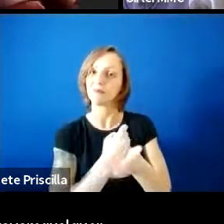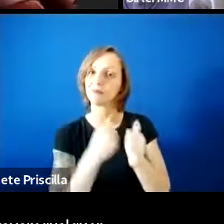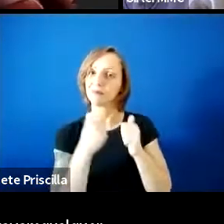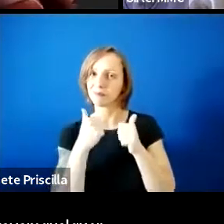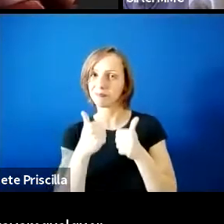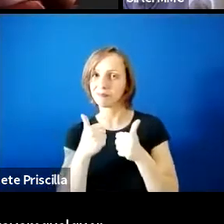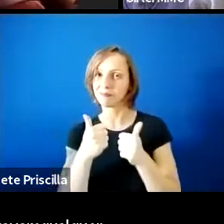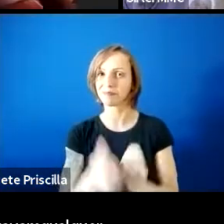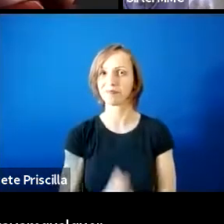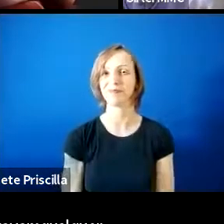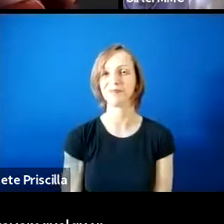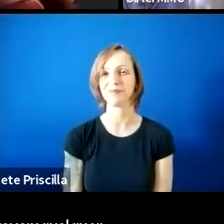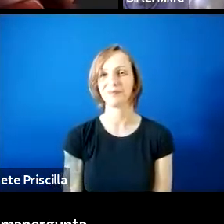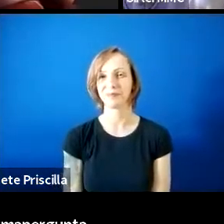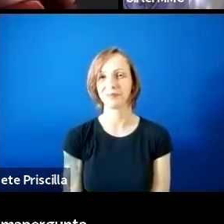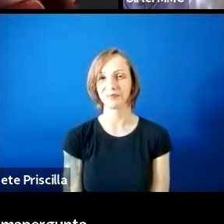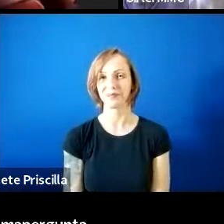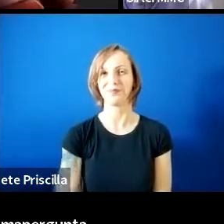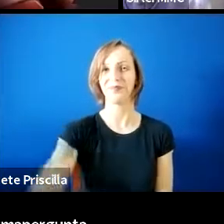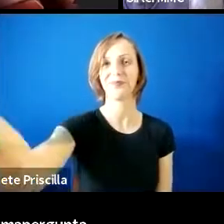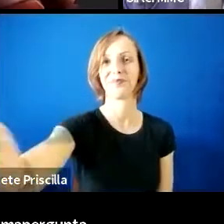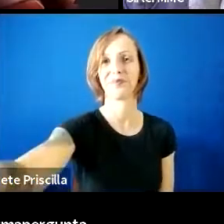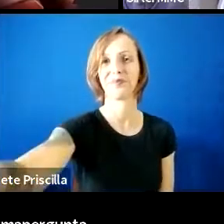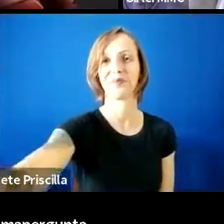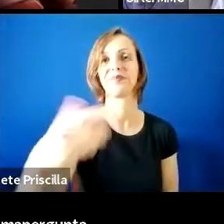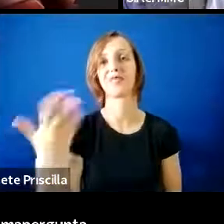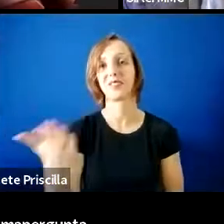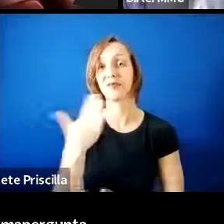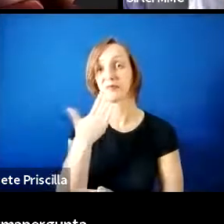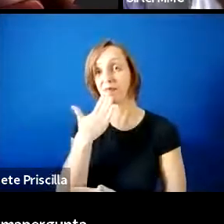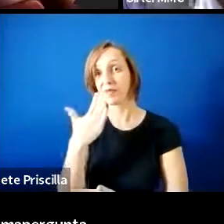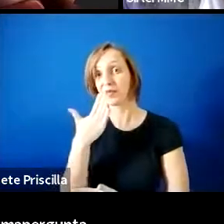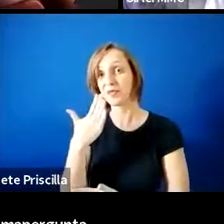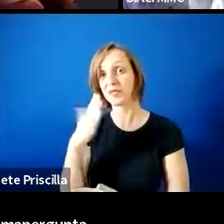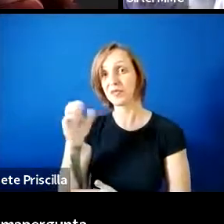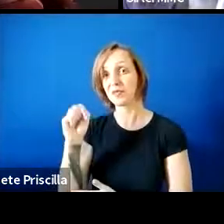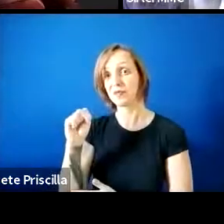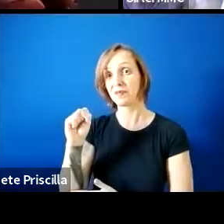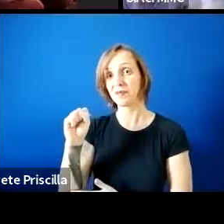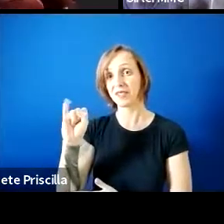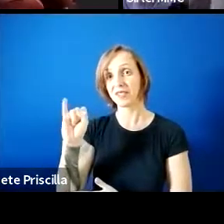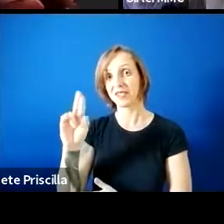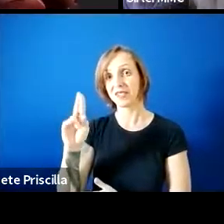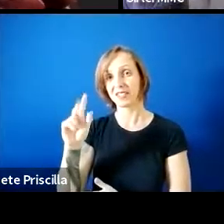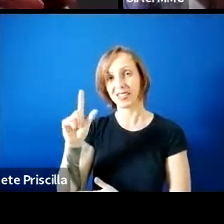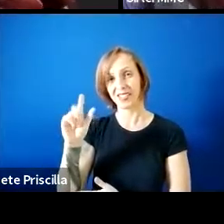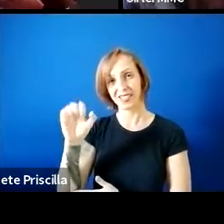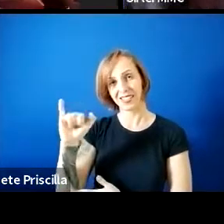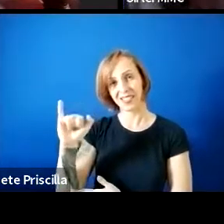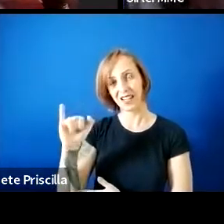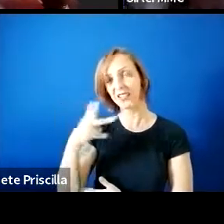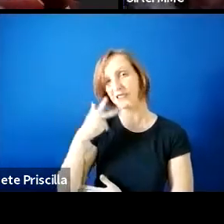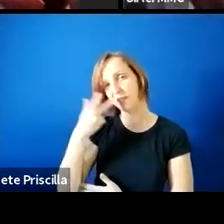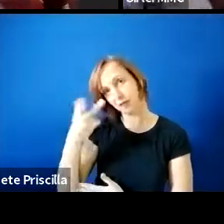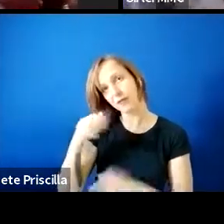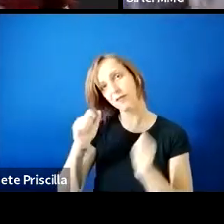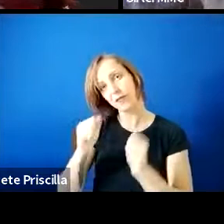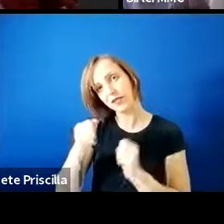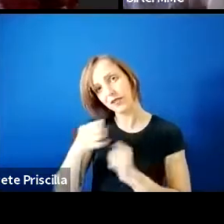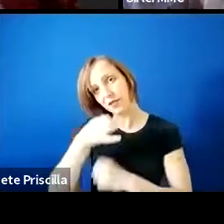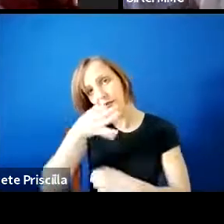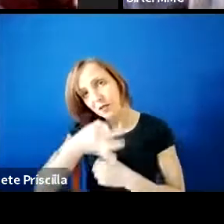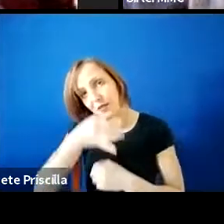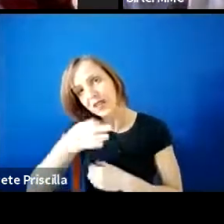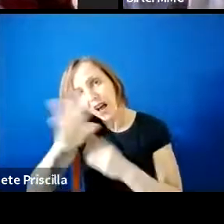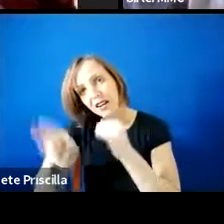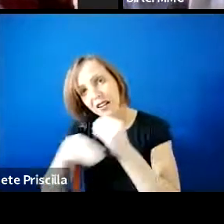obrigada, querida. Eu vou pedir para a Cirlei também, se quiser comentar esse ponto da Via como um guarda-chuva globalizado do